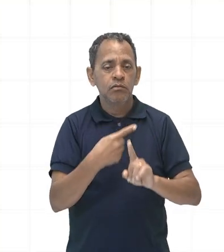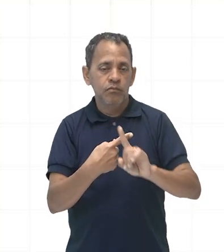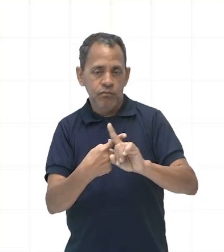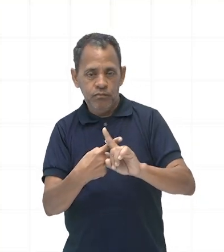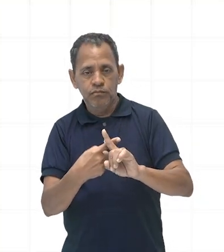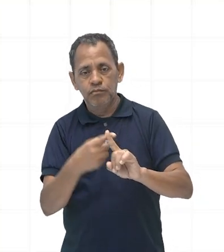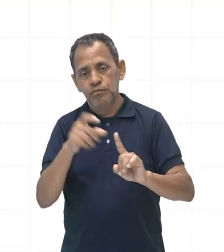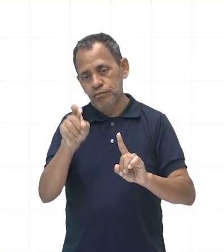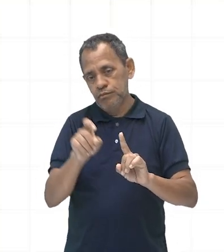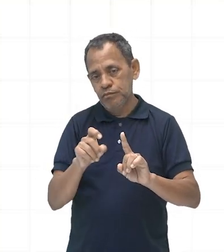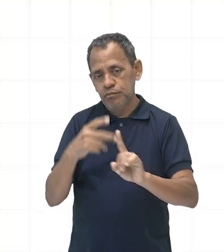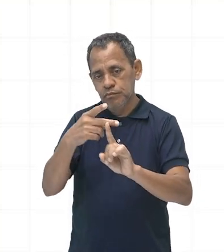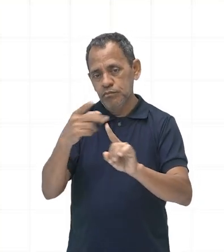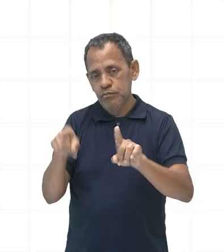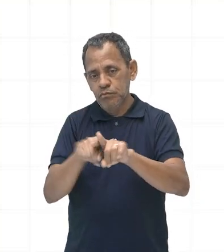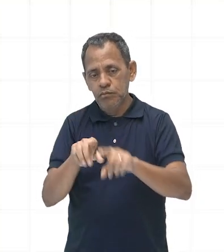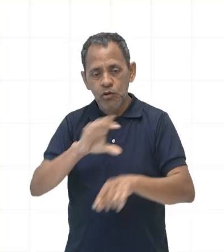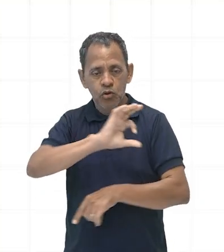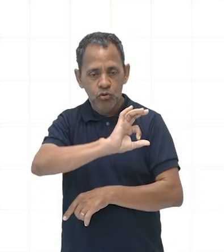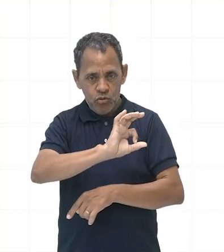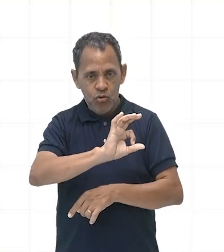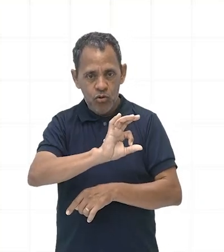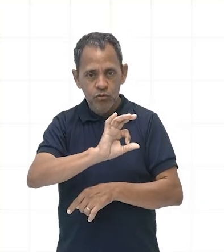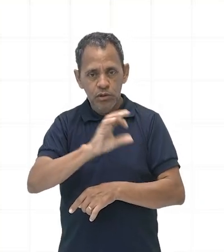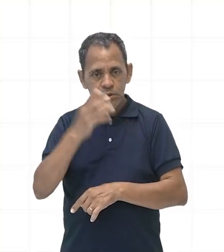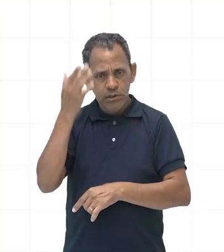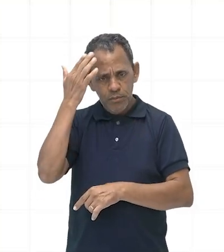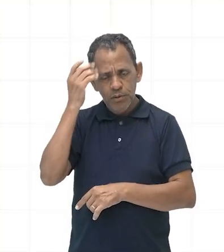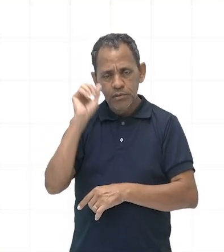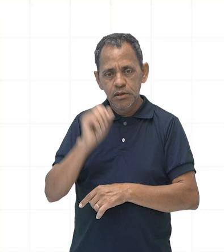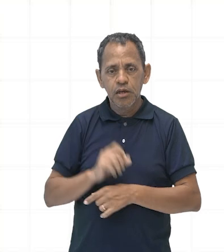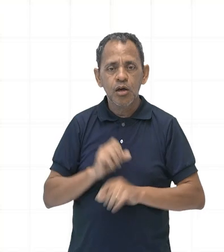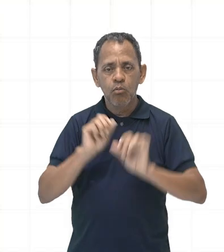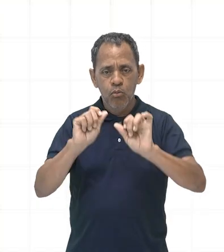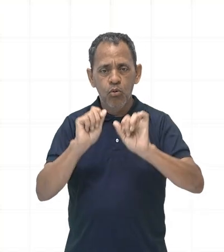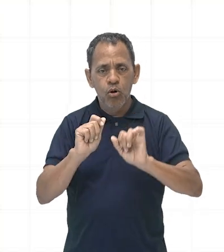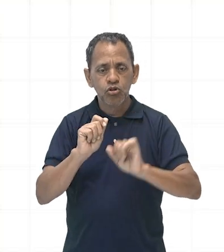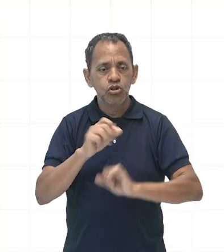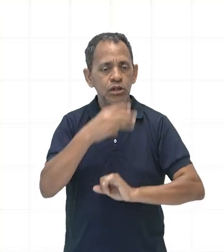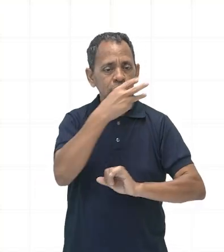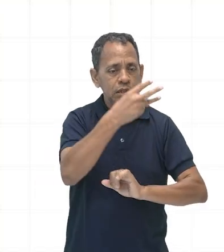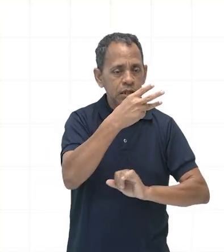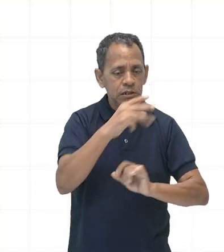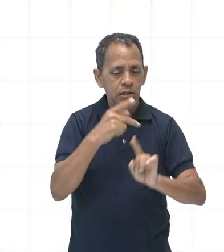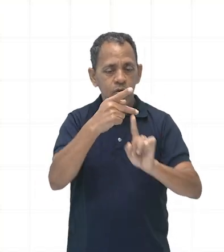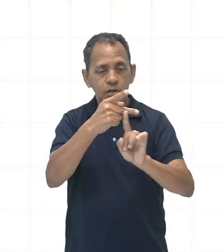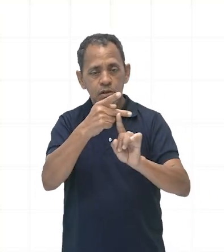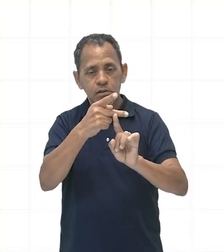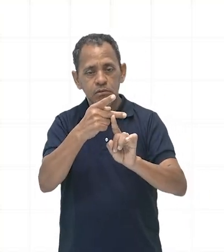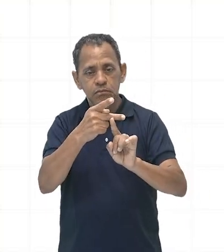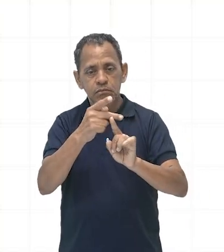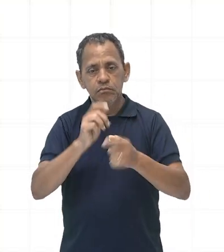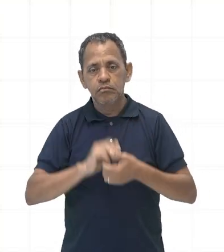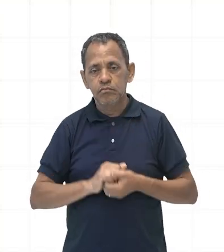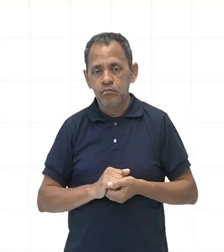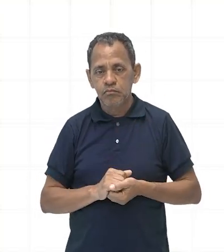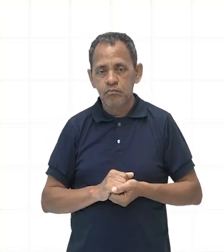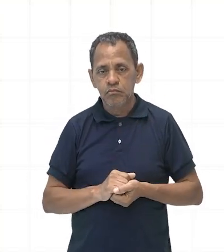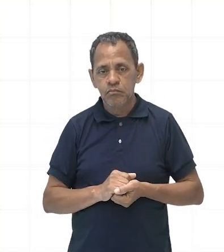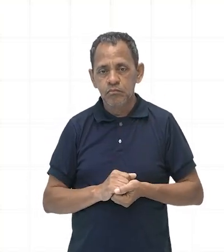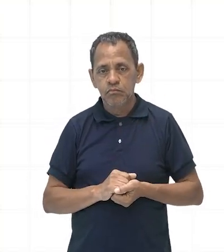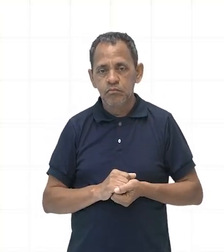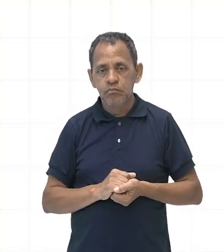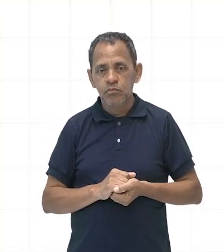ó, o 9, nós sabemos que 9 pode ser escrito como 3 ao quadrado. Observe que